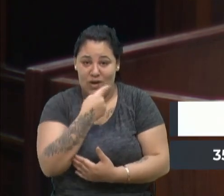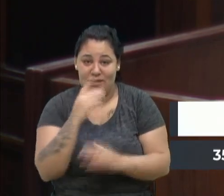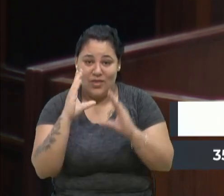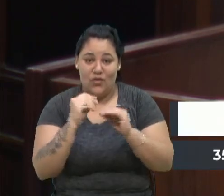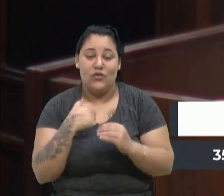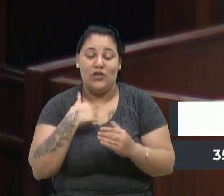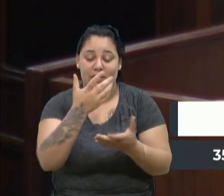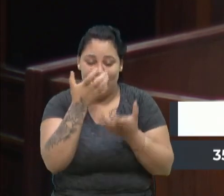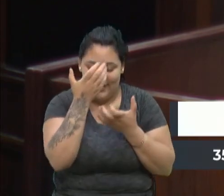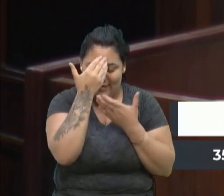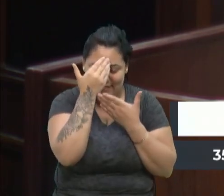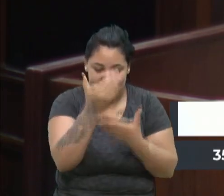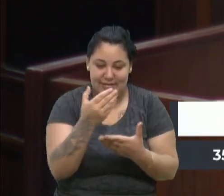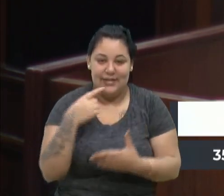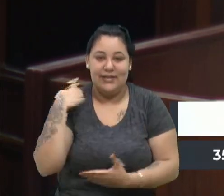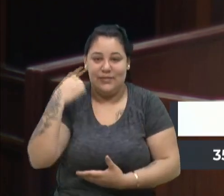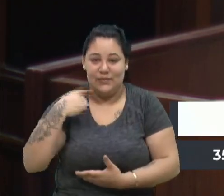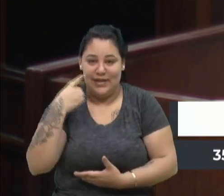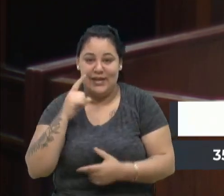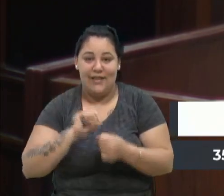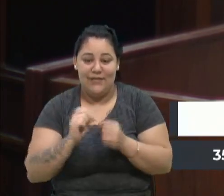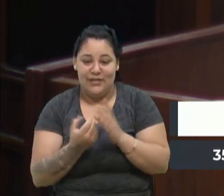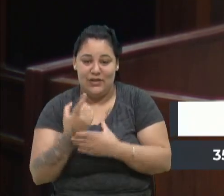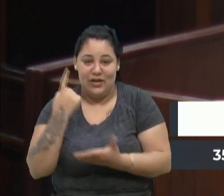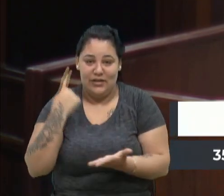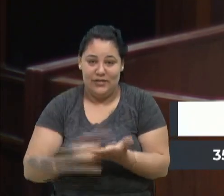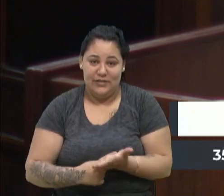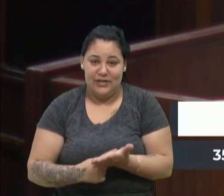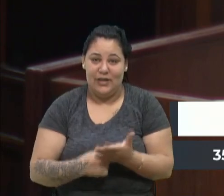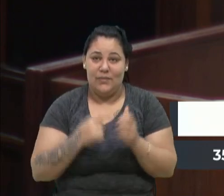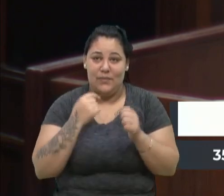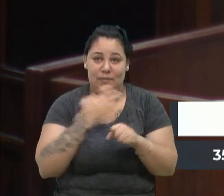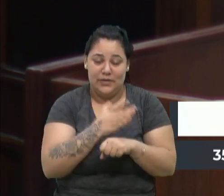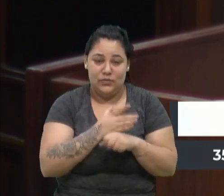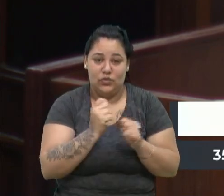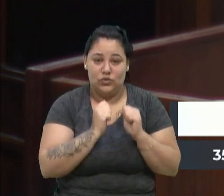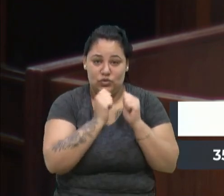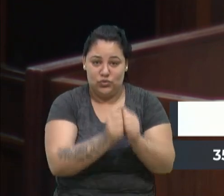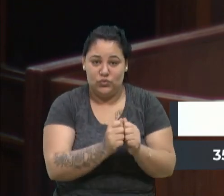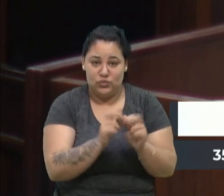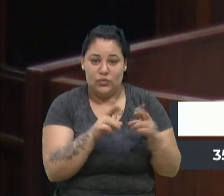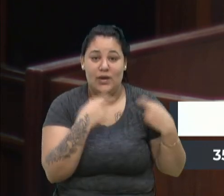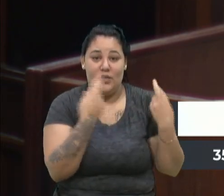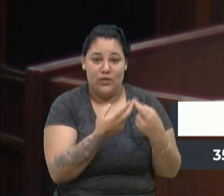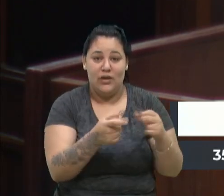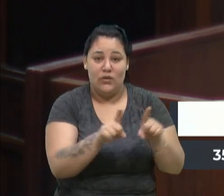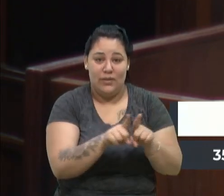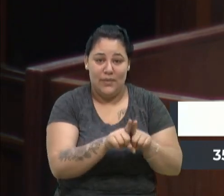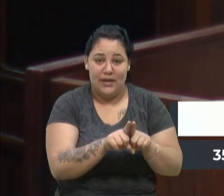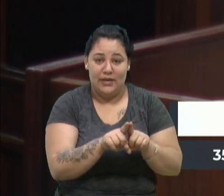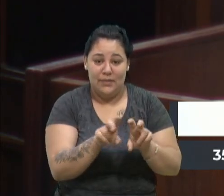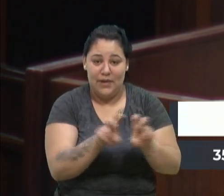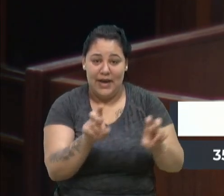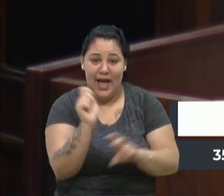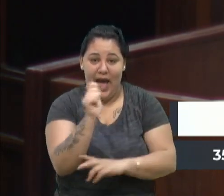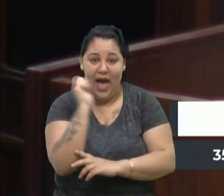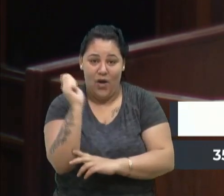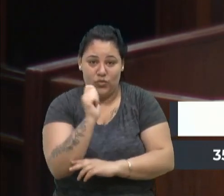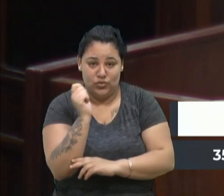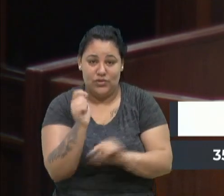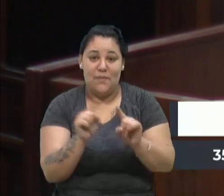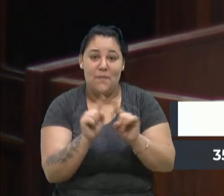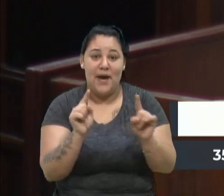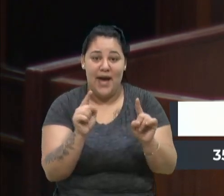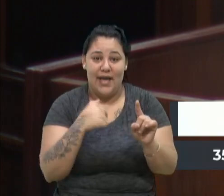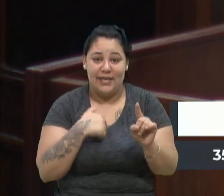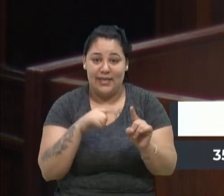agradecer a deputada por ter feito essa agenda, porque ela ficou paralelo a uma reunião da bancada gaúcha, mas eu trago